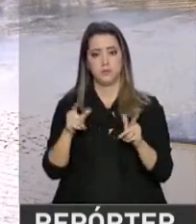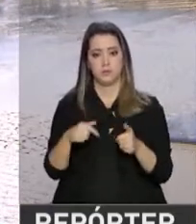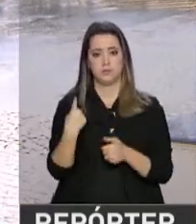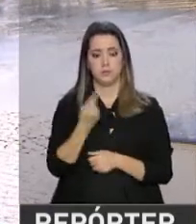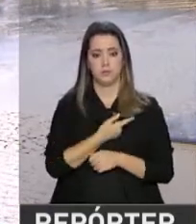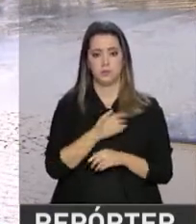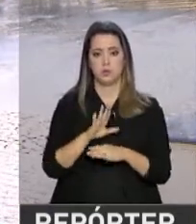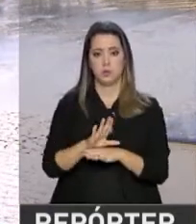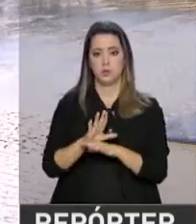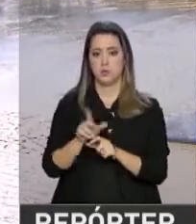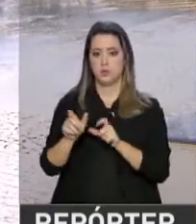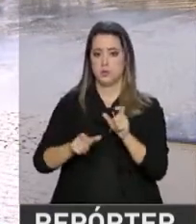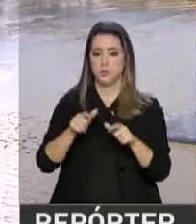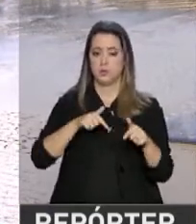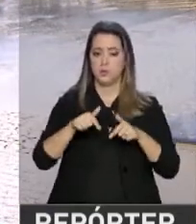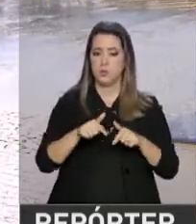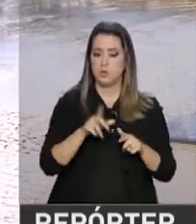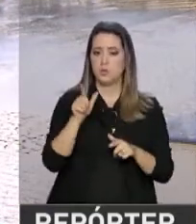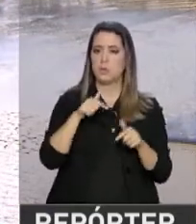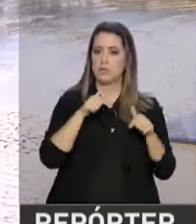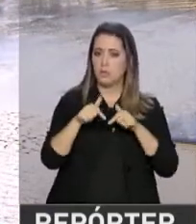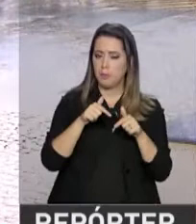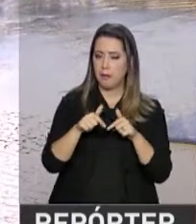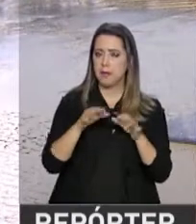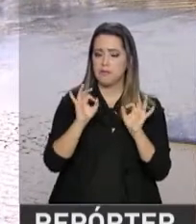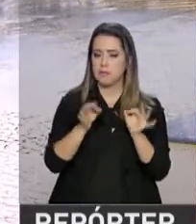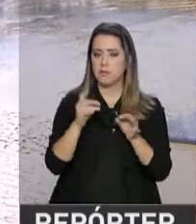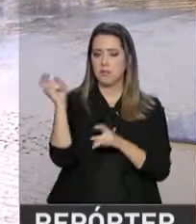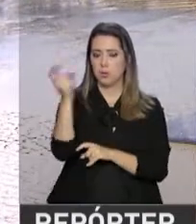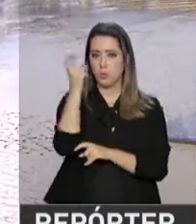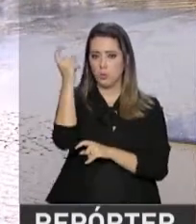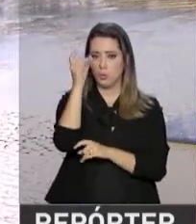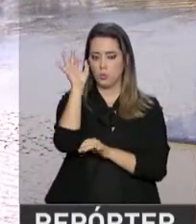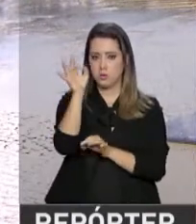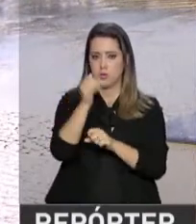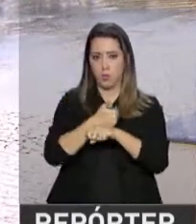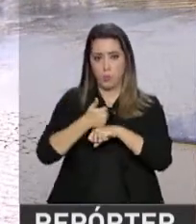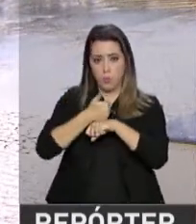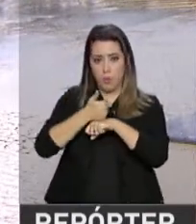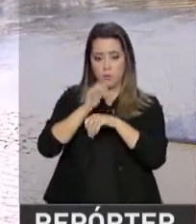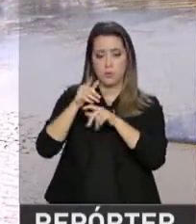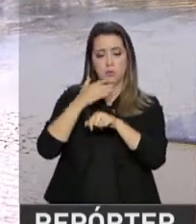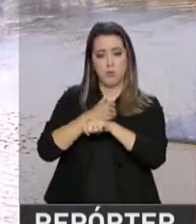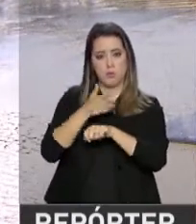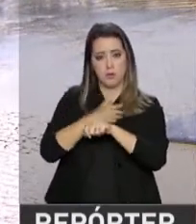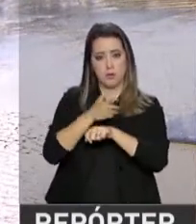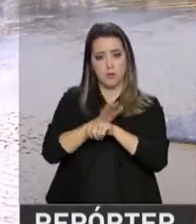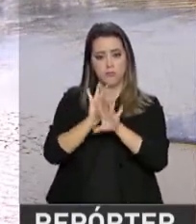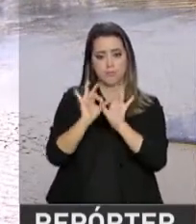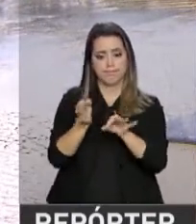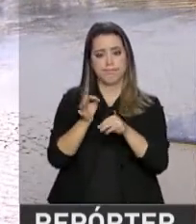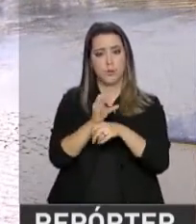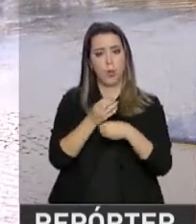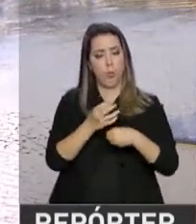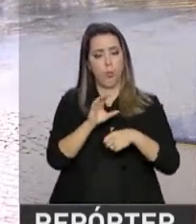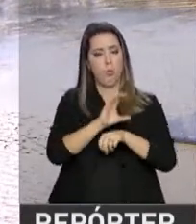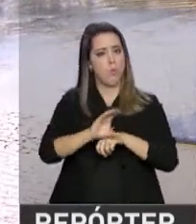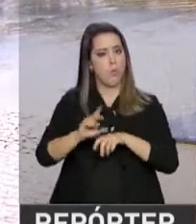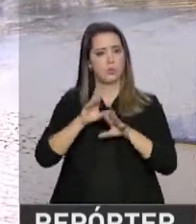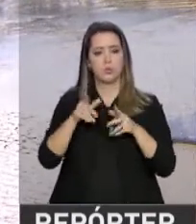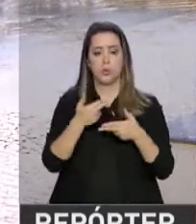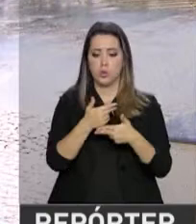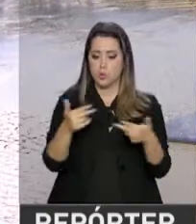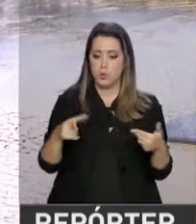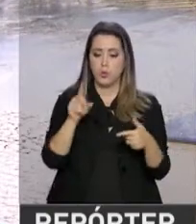nossos colaboradores são profissionais de trabalho em altura estar qualificados e habilitados os equipamentos todos